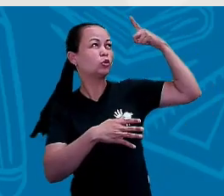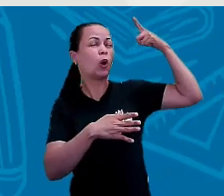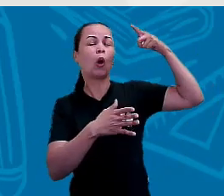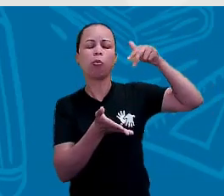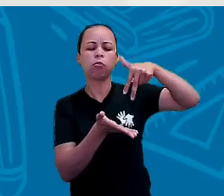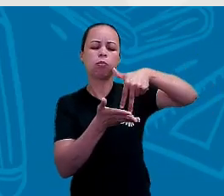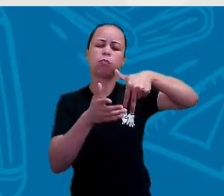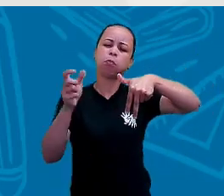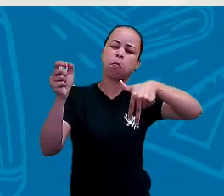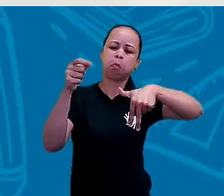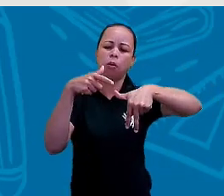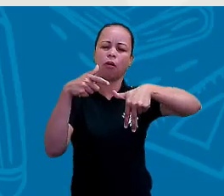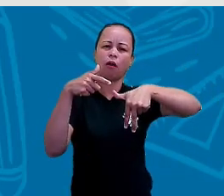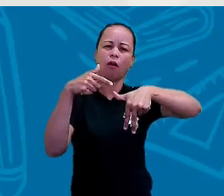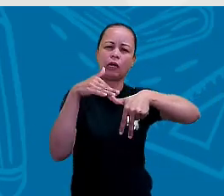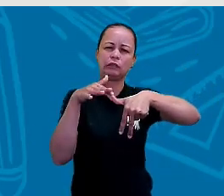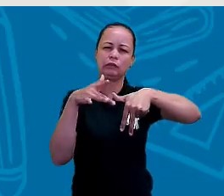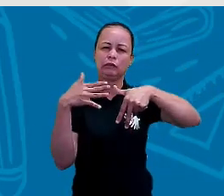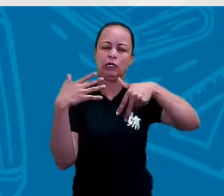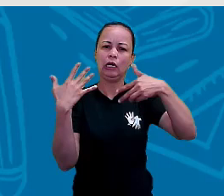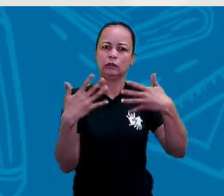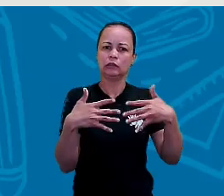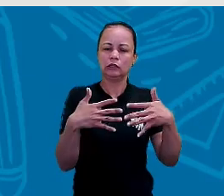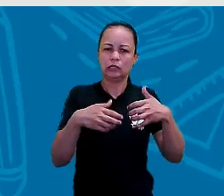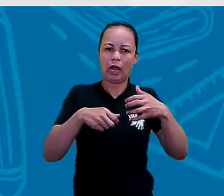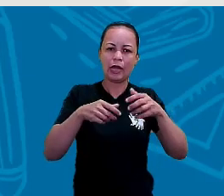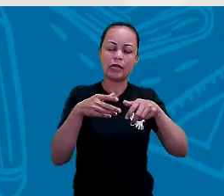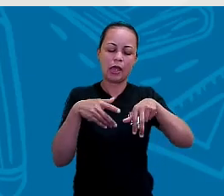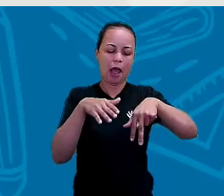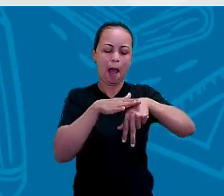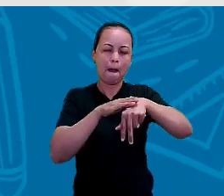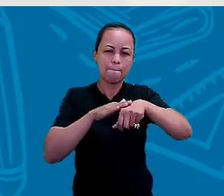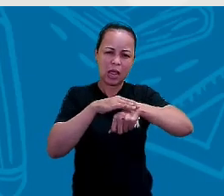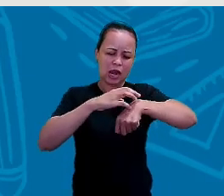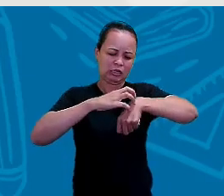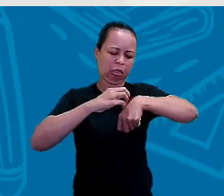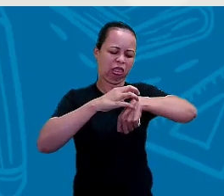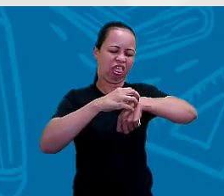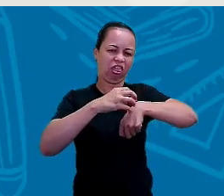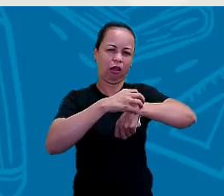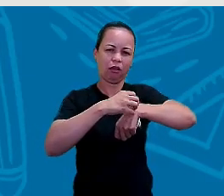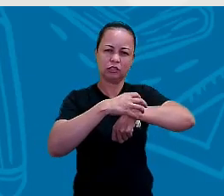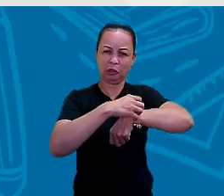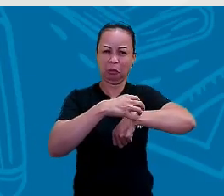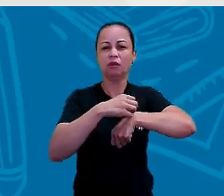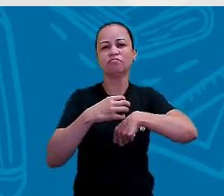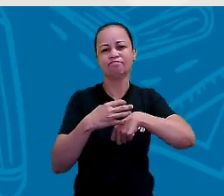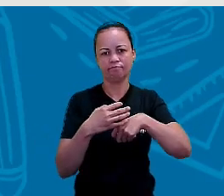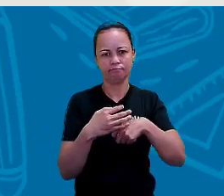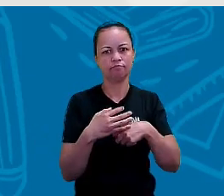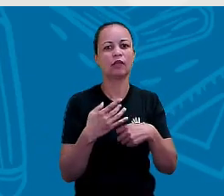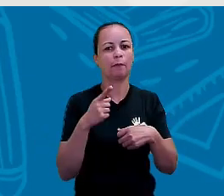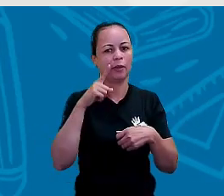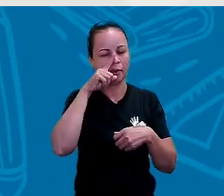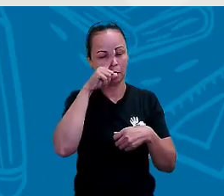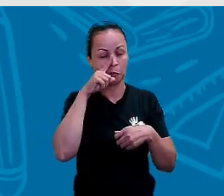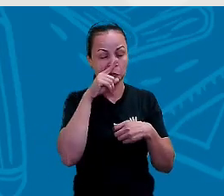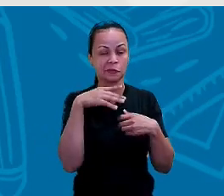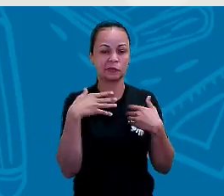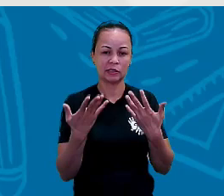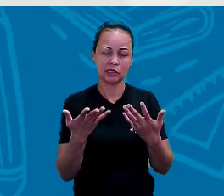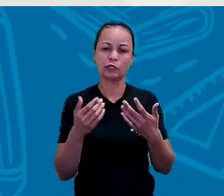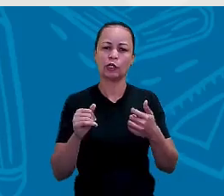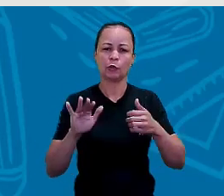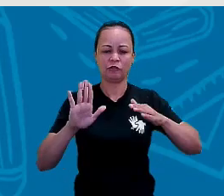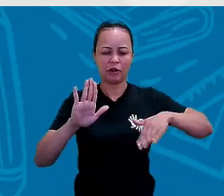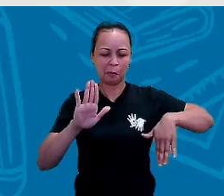do sol, e chega até a descamar a pele, a nossa pele chega até a descamar. Quando a gente vai para a praia e a